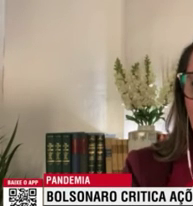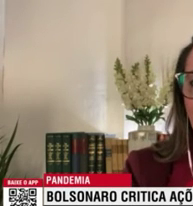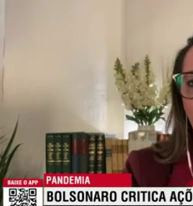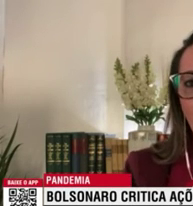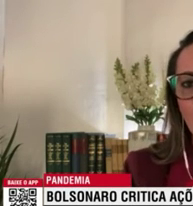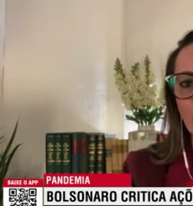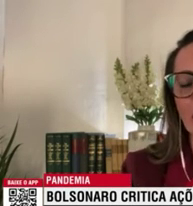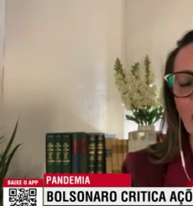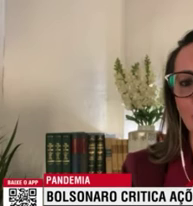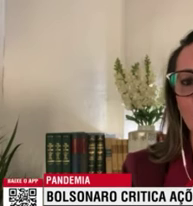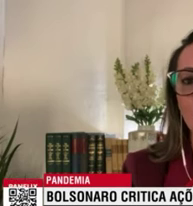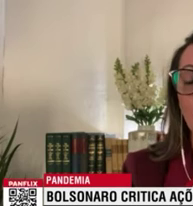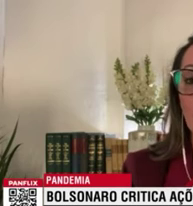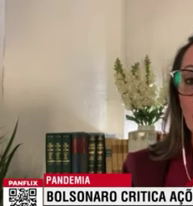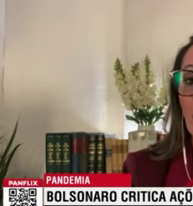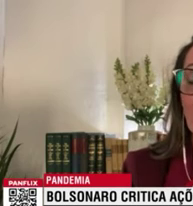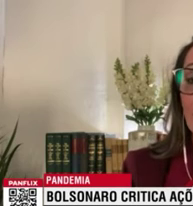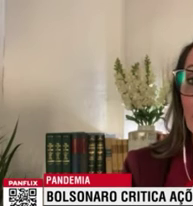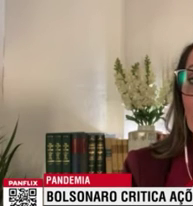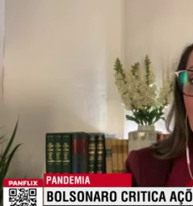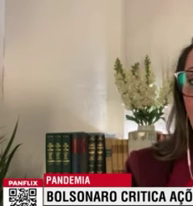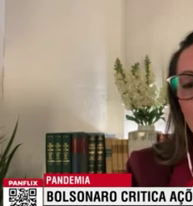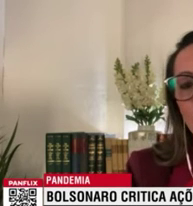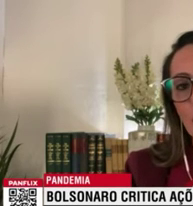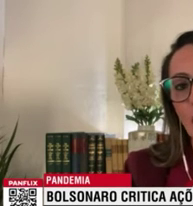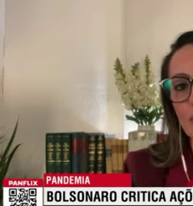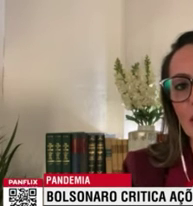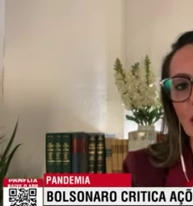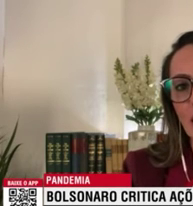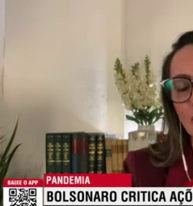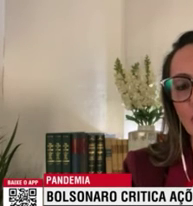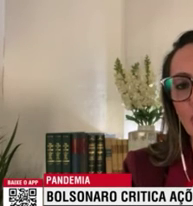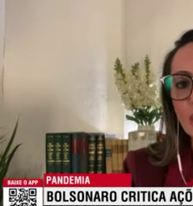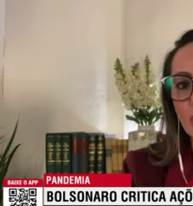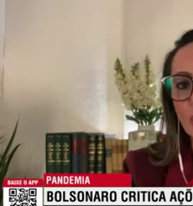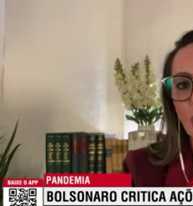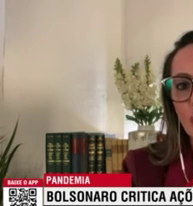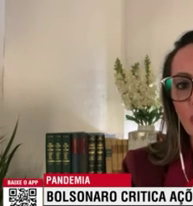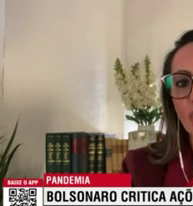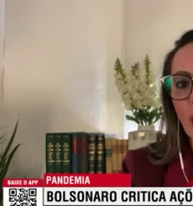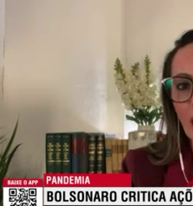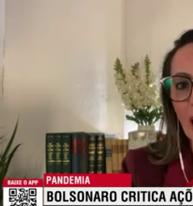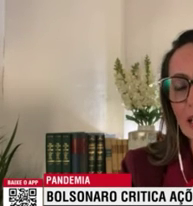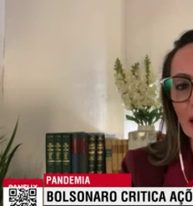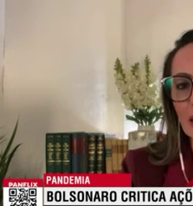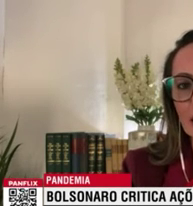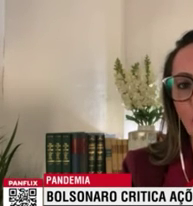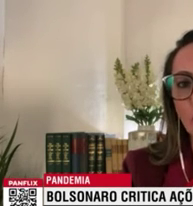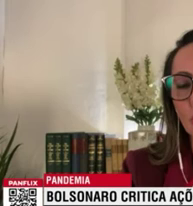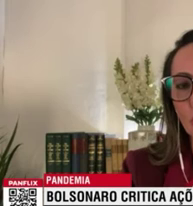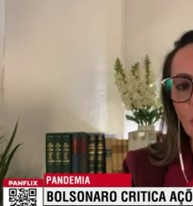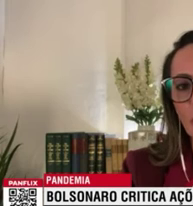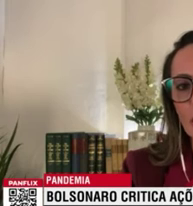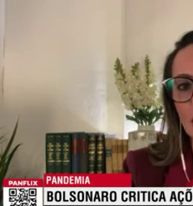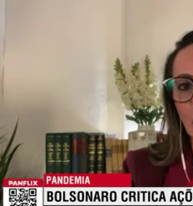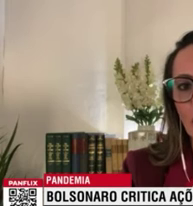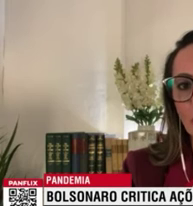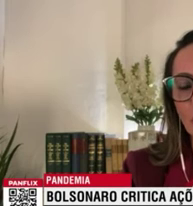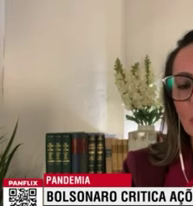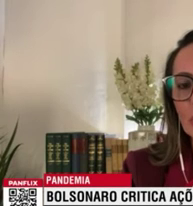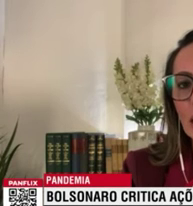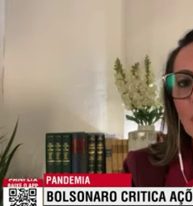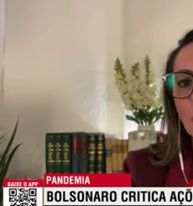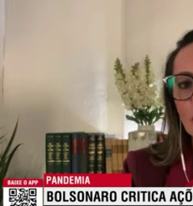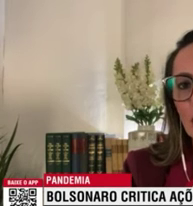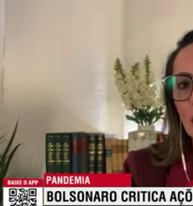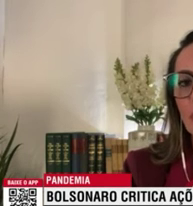esse pânico implementado, suportar ficar numa espiral de silêncio diante de chacais aí da cultura do